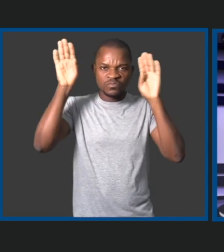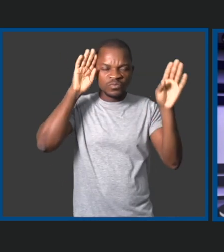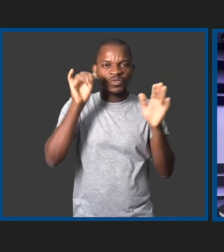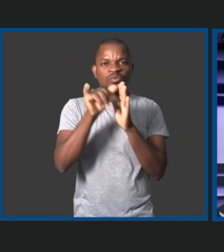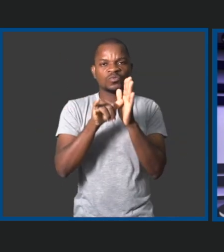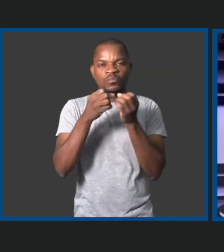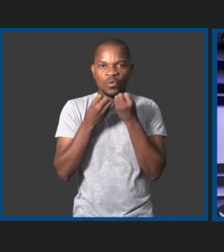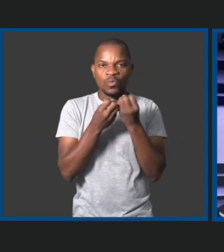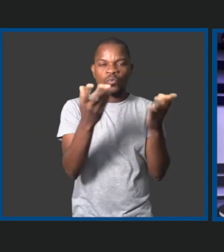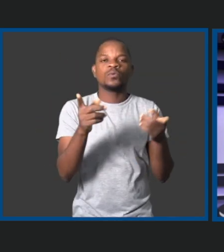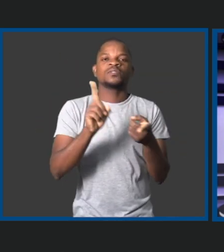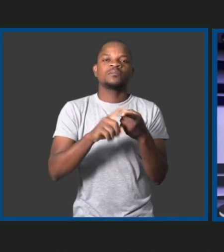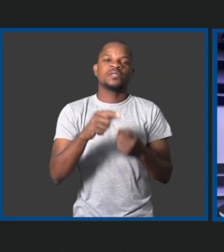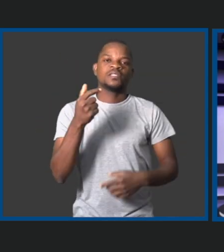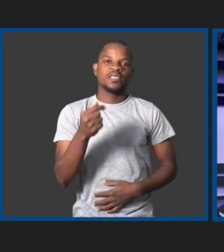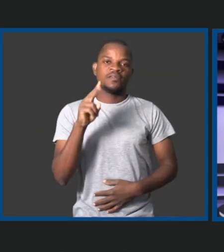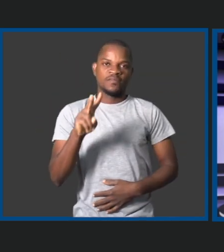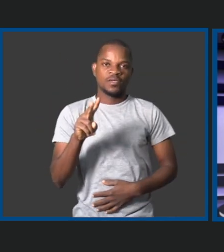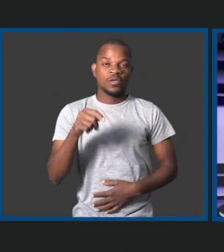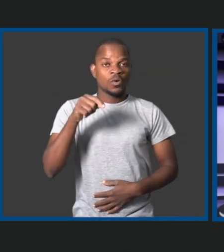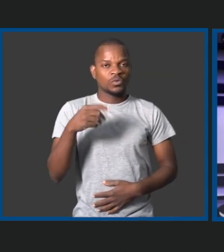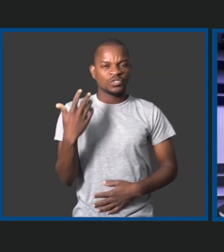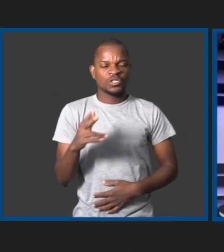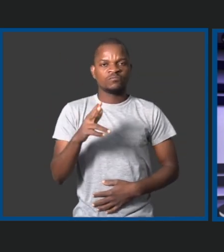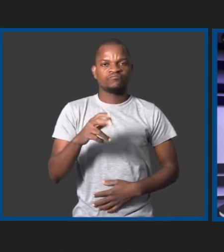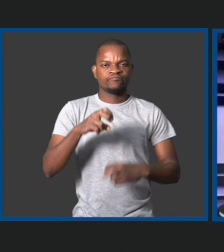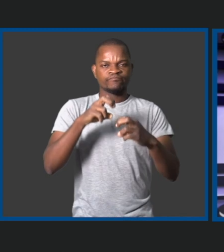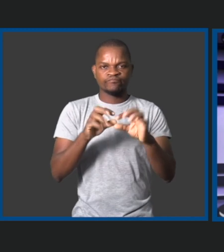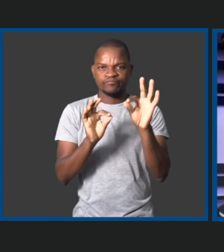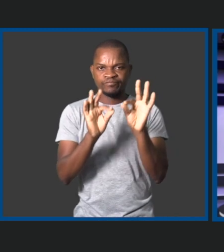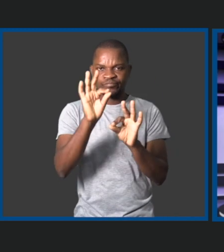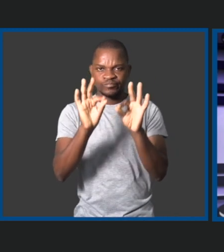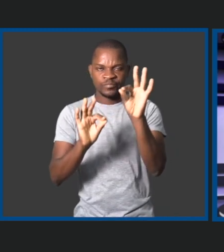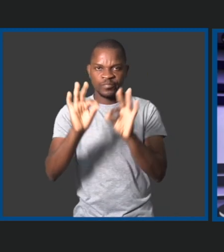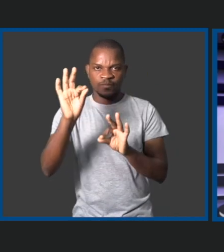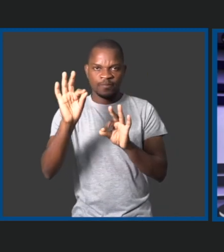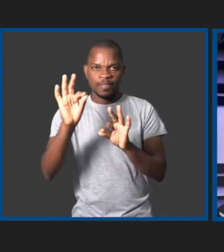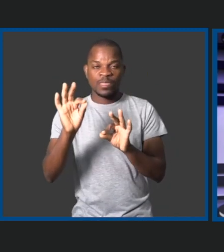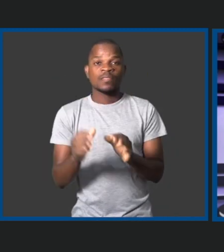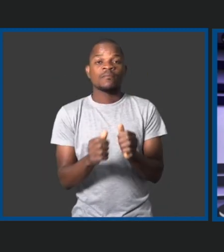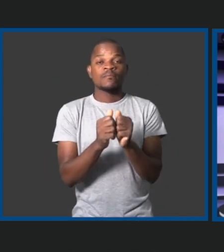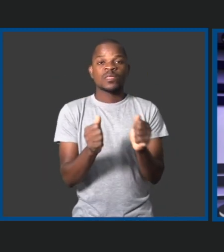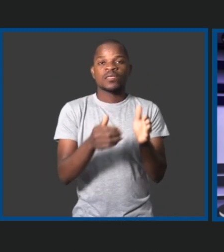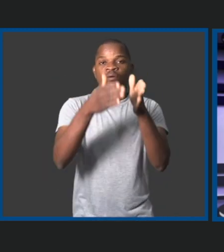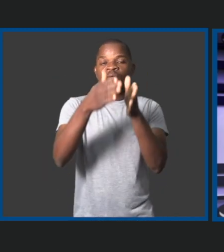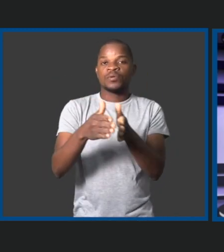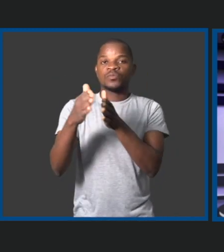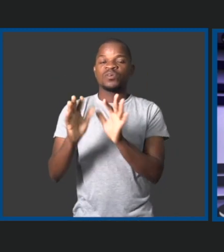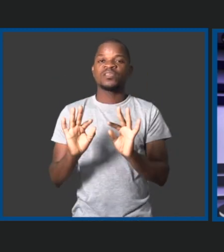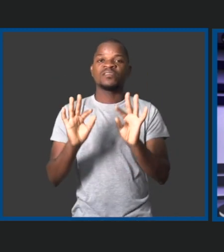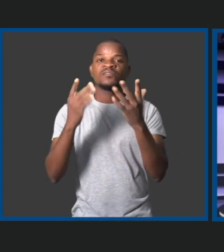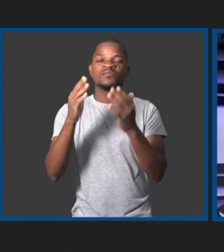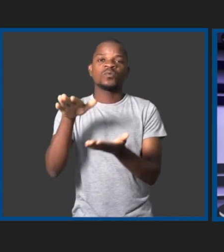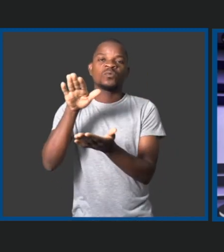e nas nossas televisões. Hoje, o grupo técnico sentou aqui para fazer os últimos alinhamentos. Em termos das